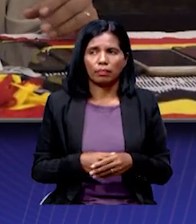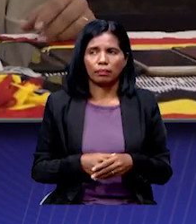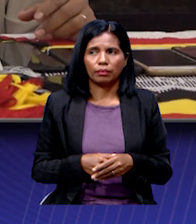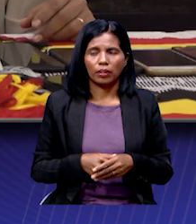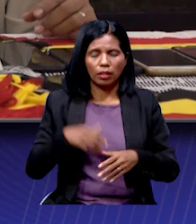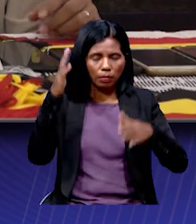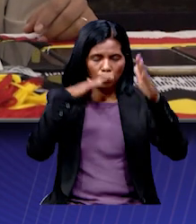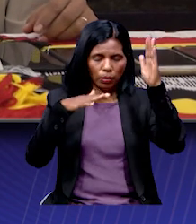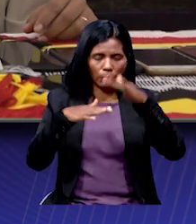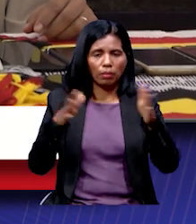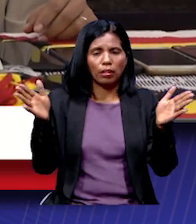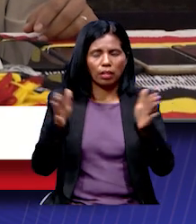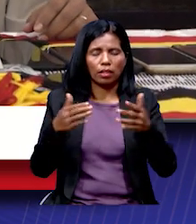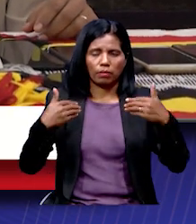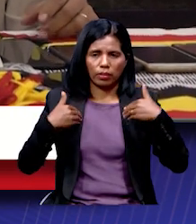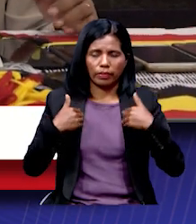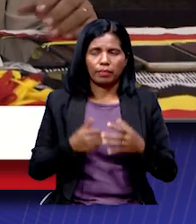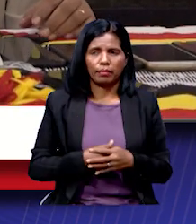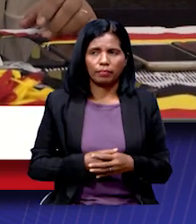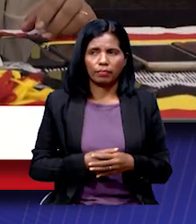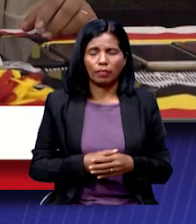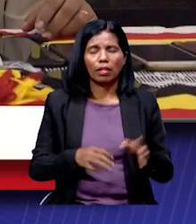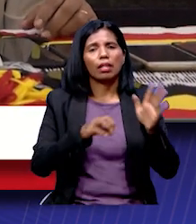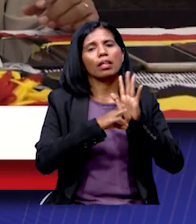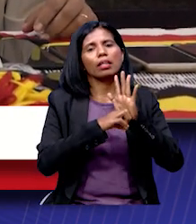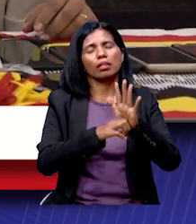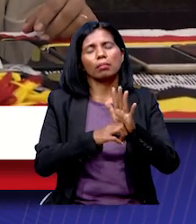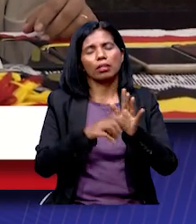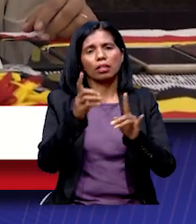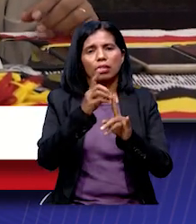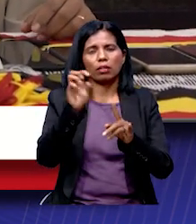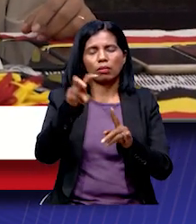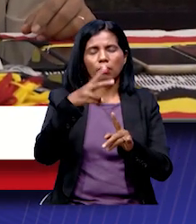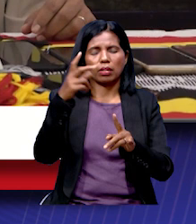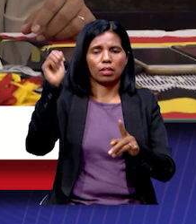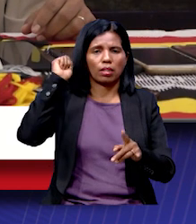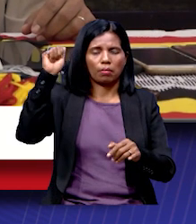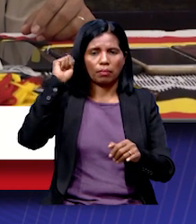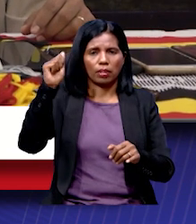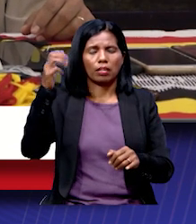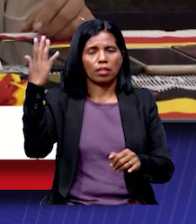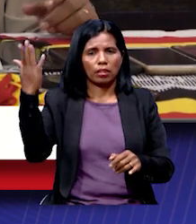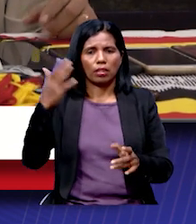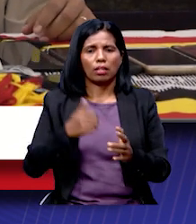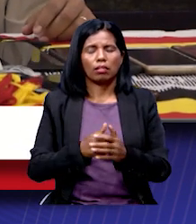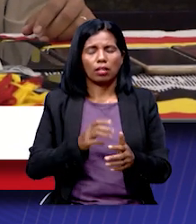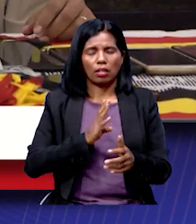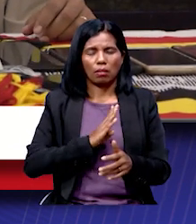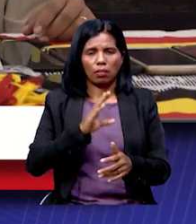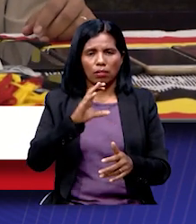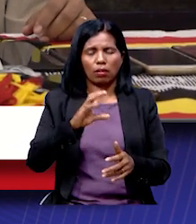problema que é bem moço. Por exemplo, ia dia 12 liba campanha ia Baucau.